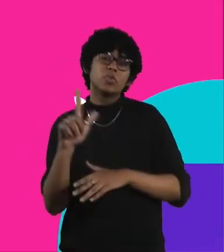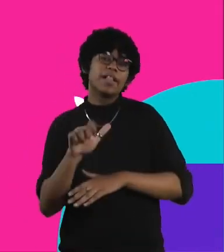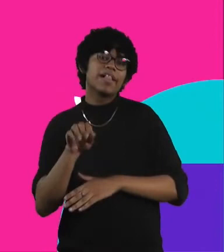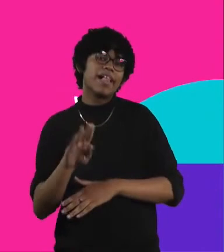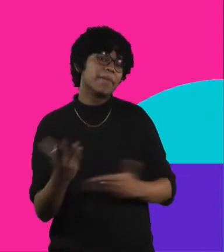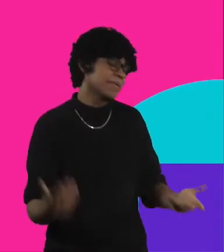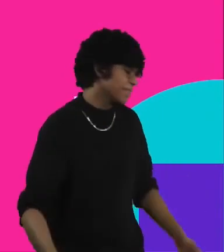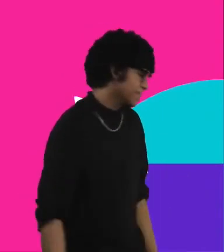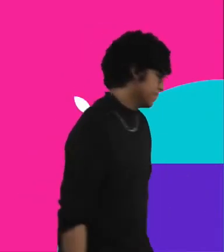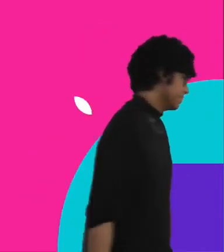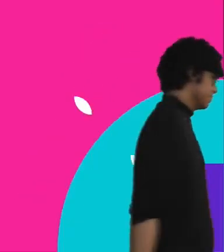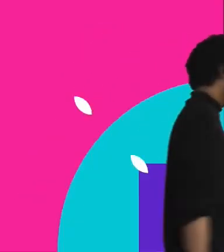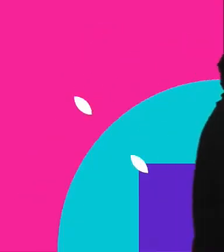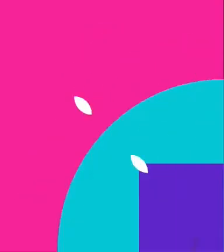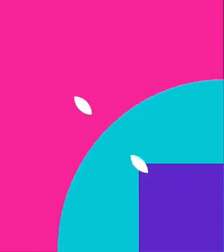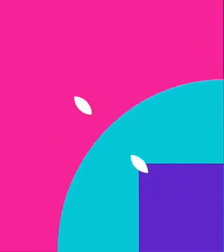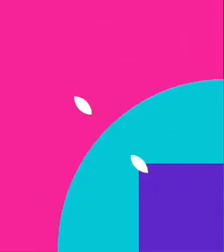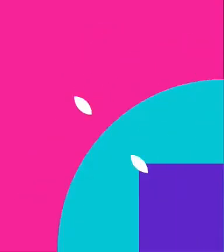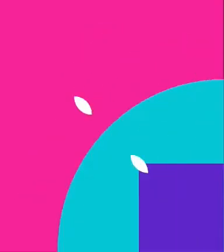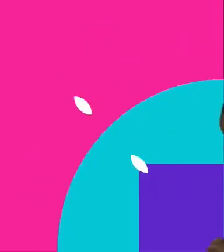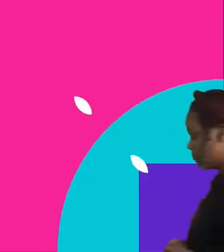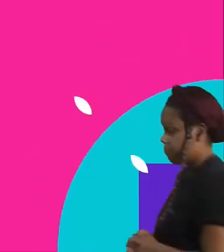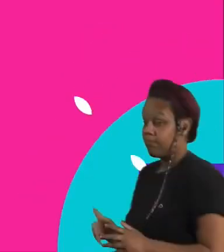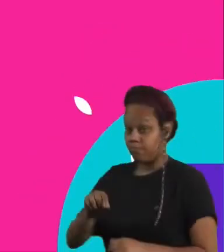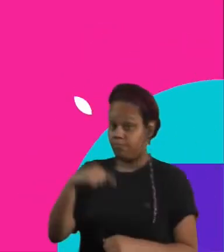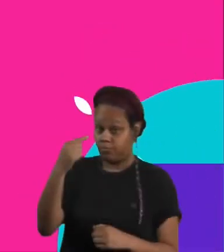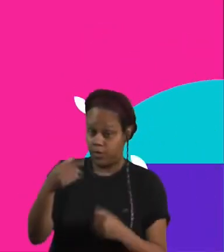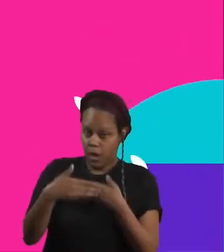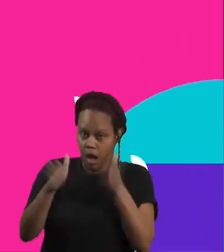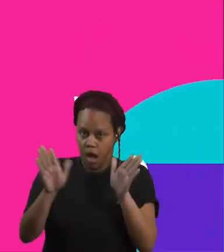laboratório. E aí a gente abre depois para comentários também.